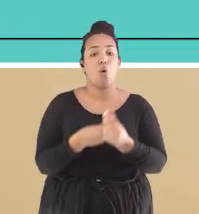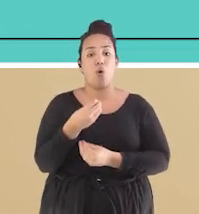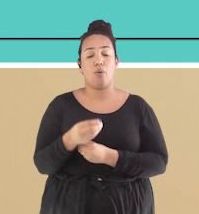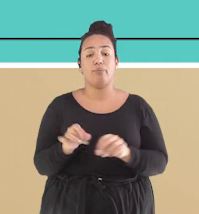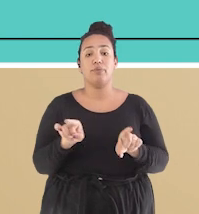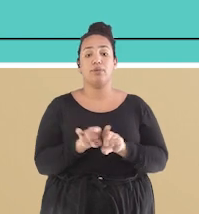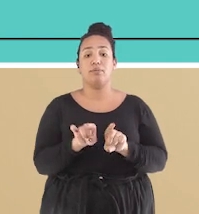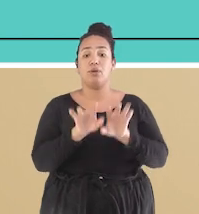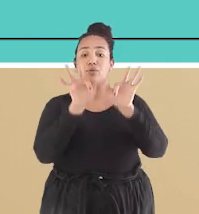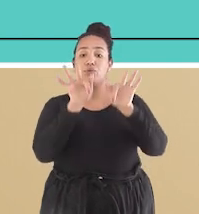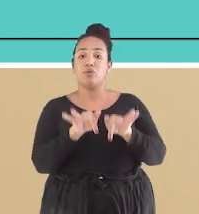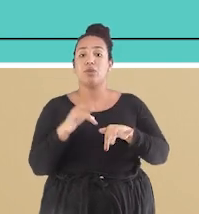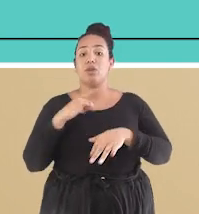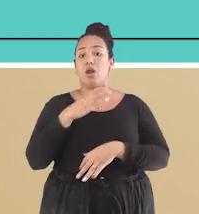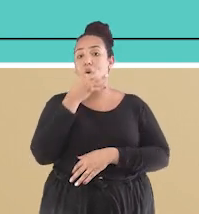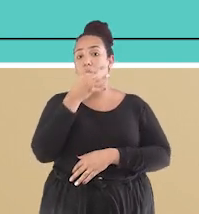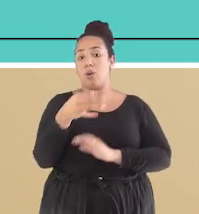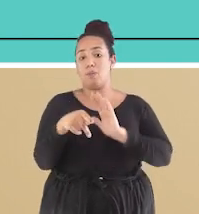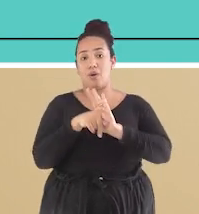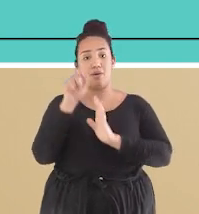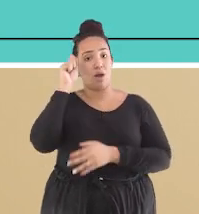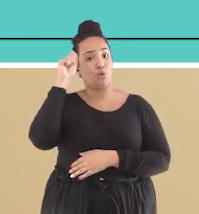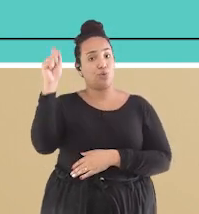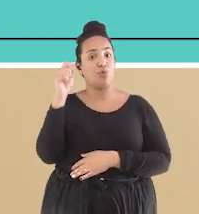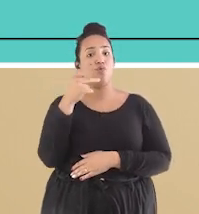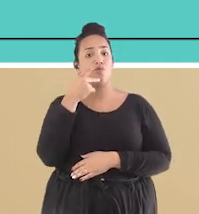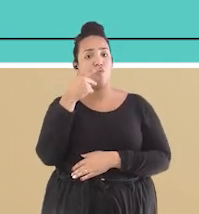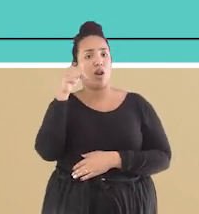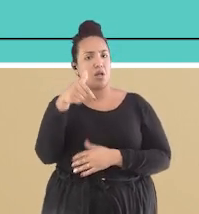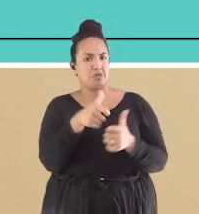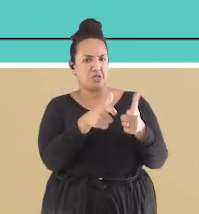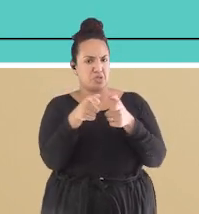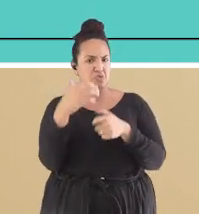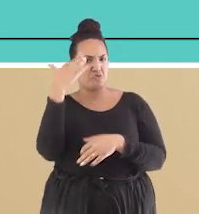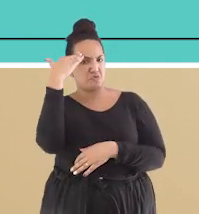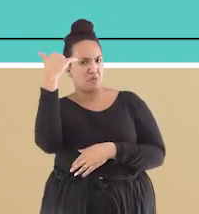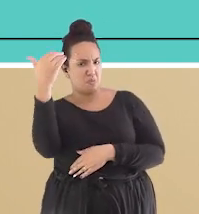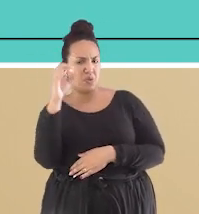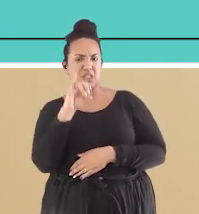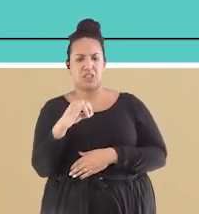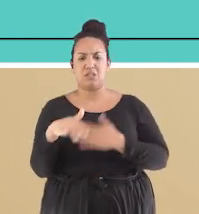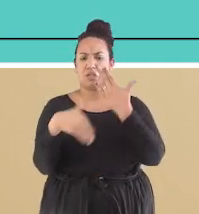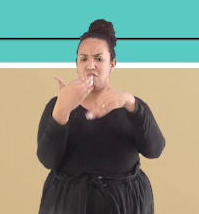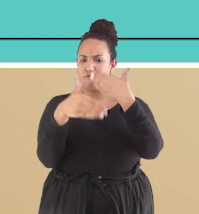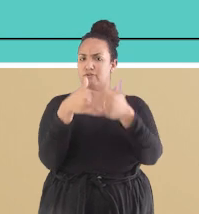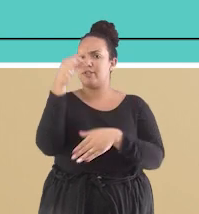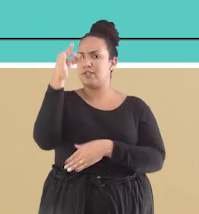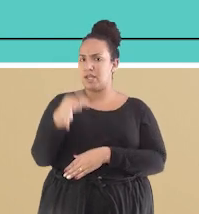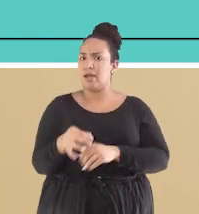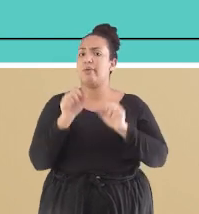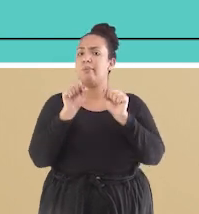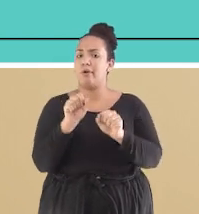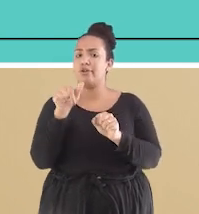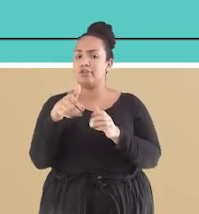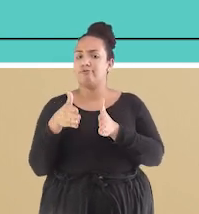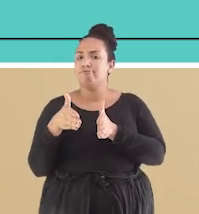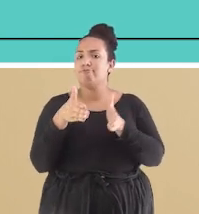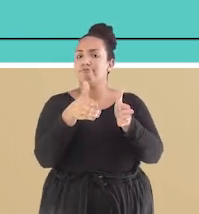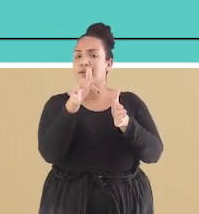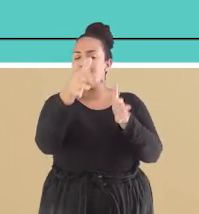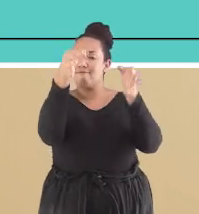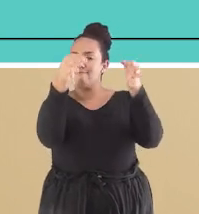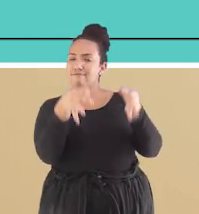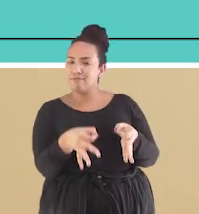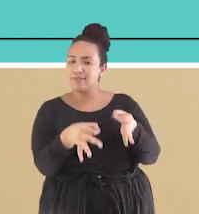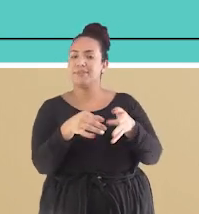opinião do autor. Ele acredita que o jogo é um sucesso e, com o desenvolvimento certo, ele pode seguir esse caminho como um dos melhores